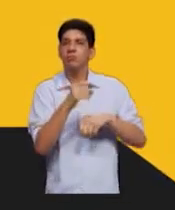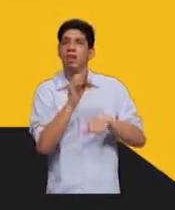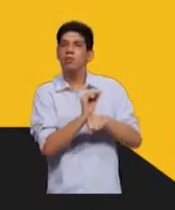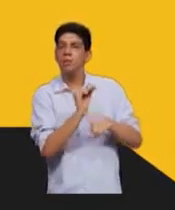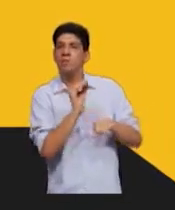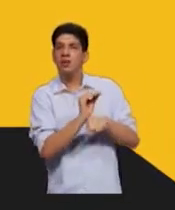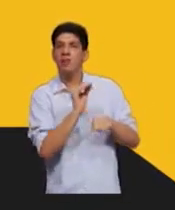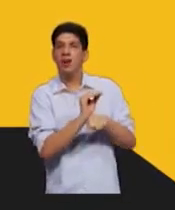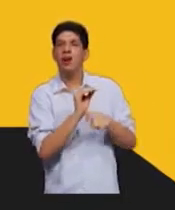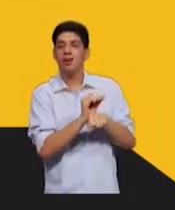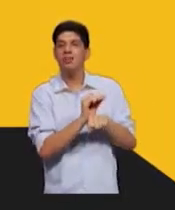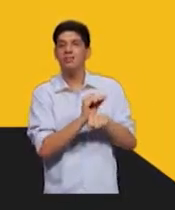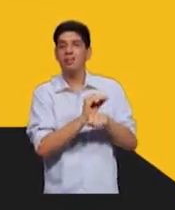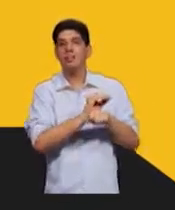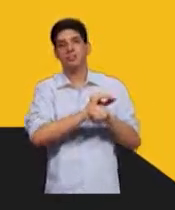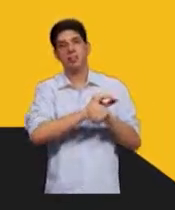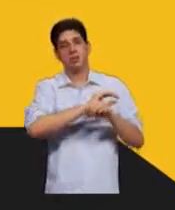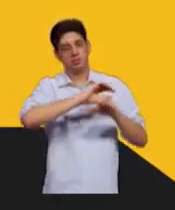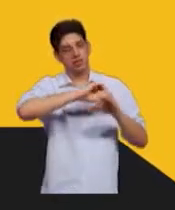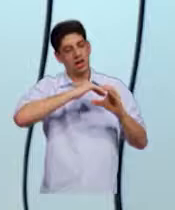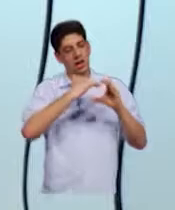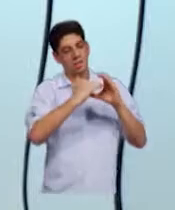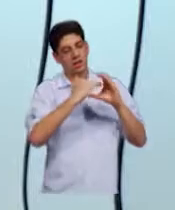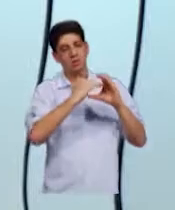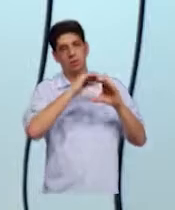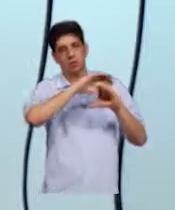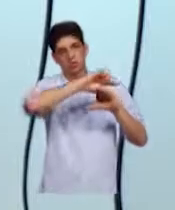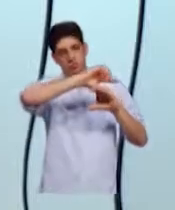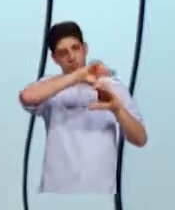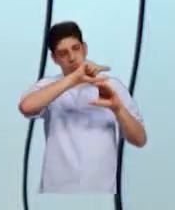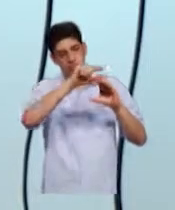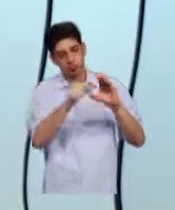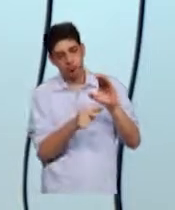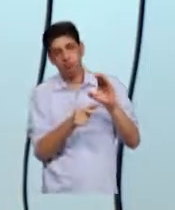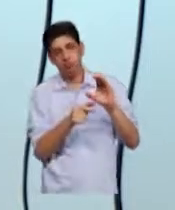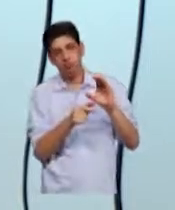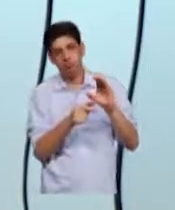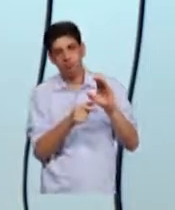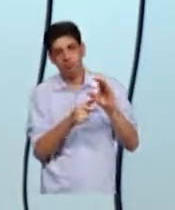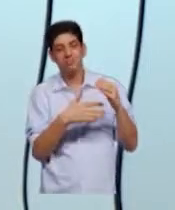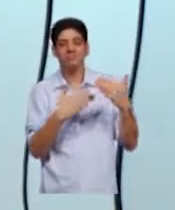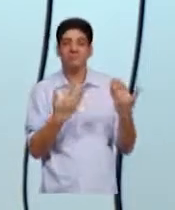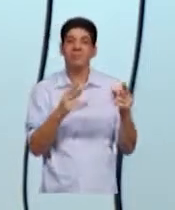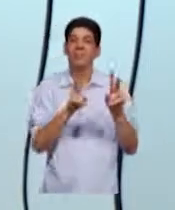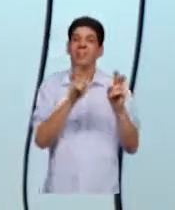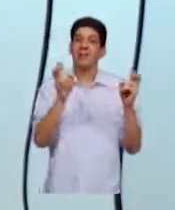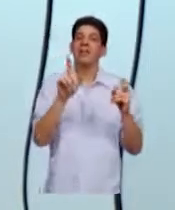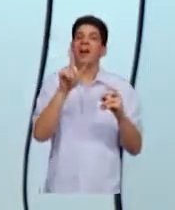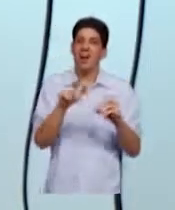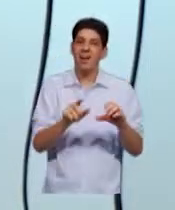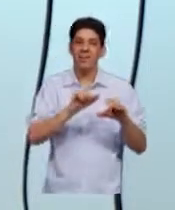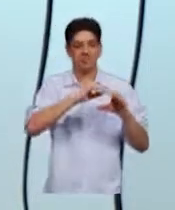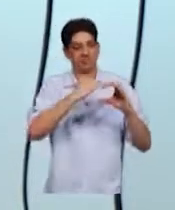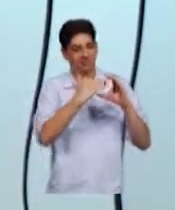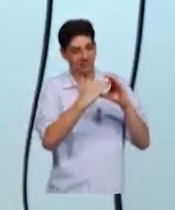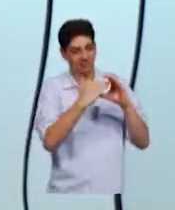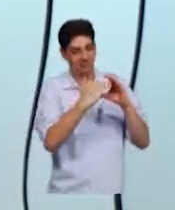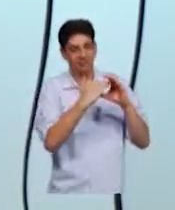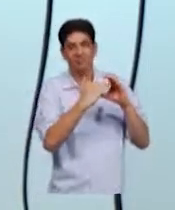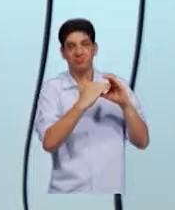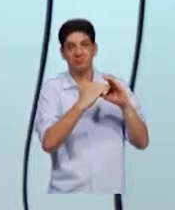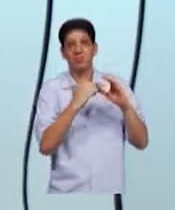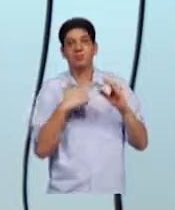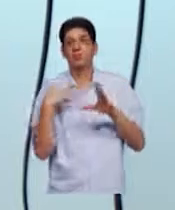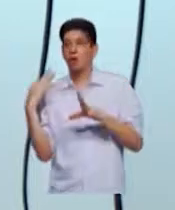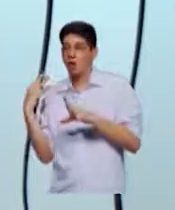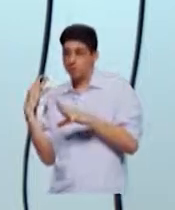preservação e manutenção da camada de ozônio. O tema hoje é a camada de ozônio e eu quero